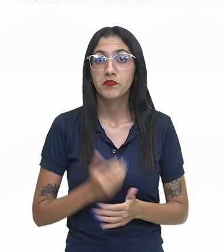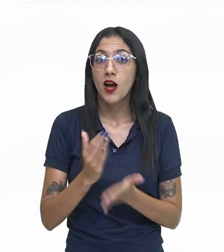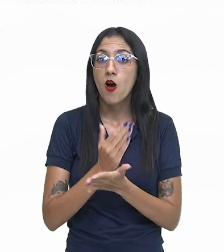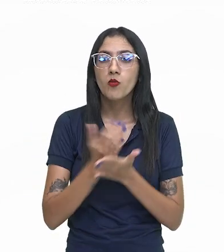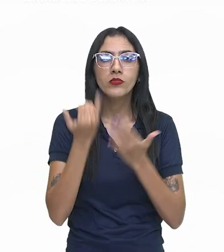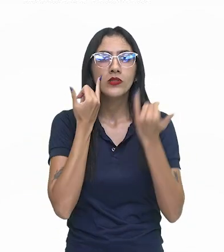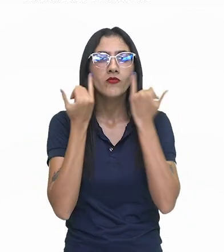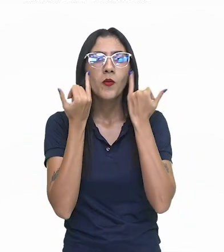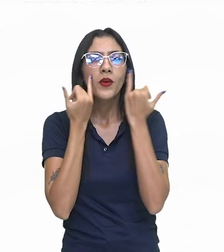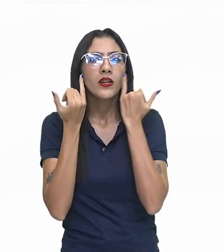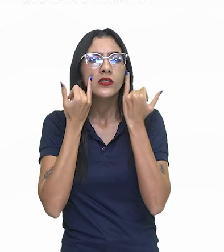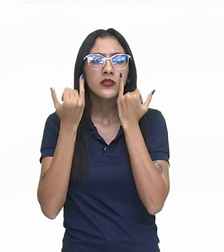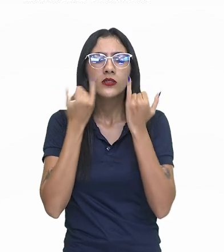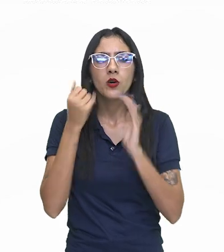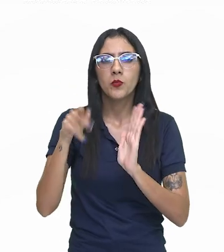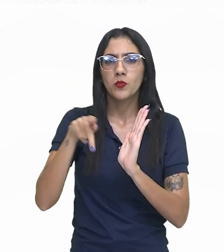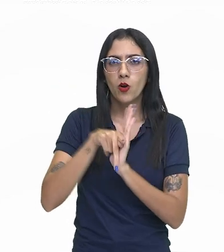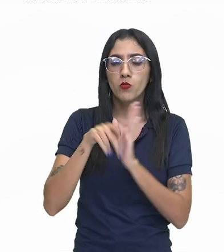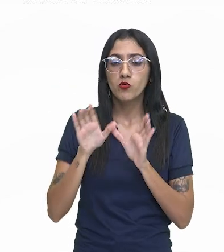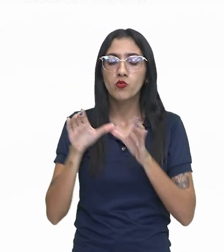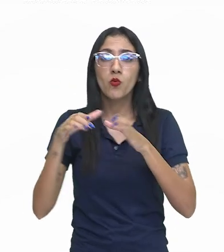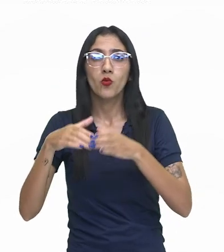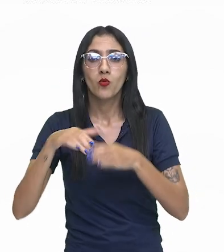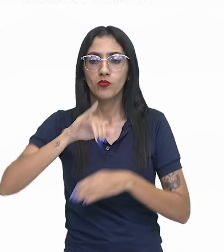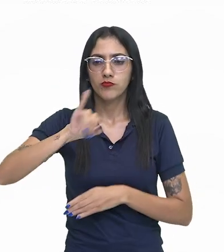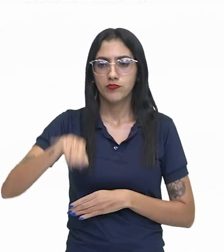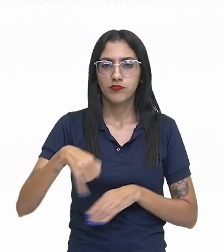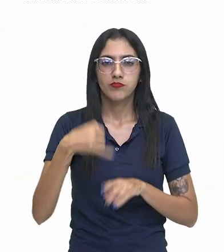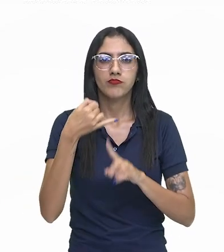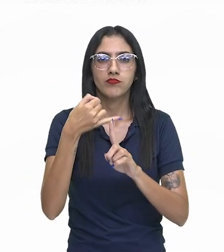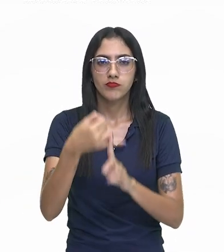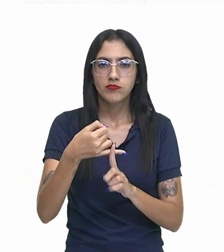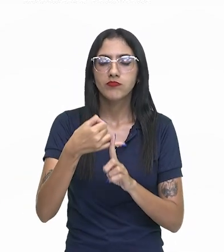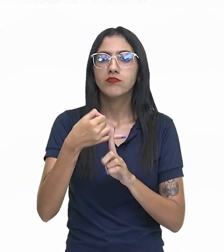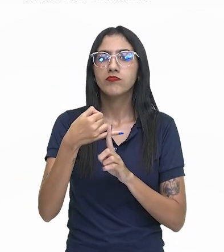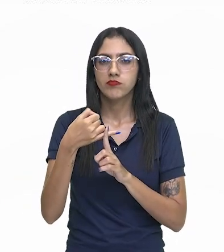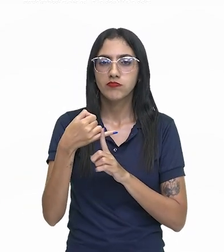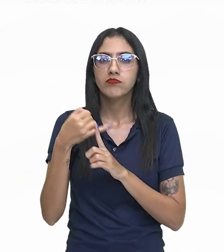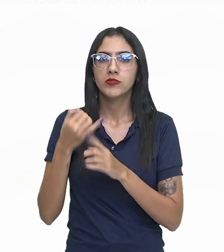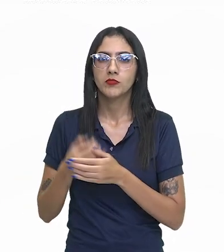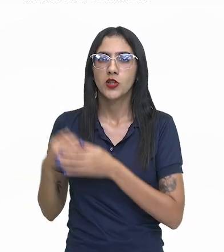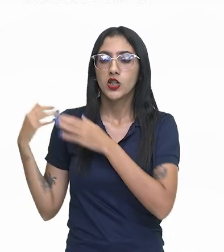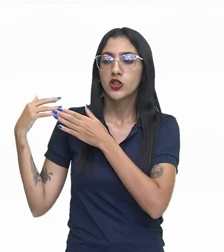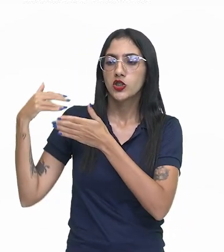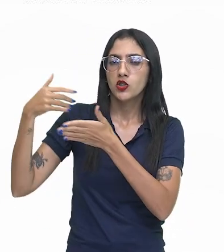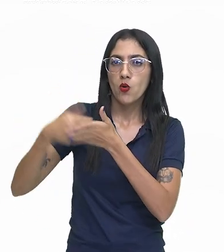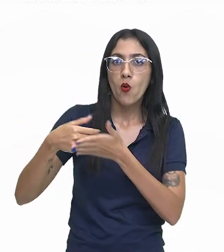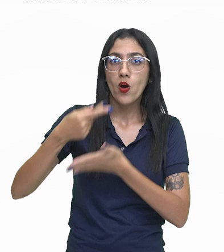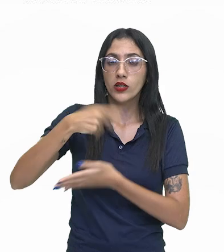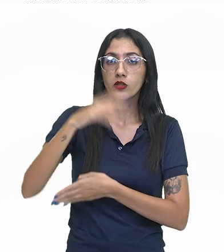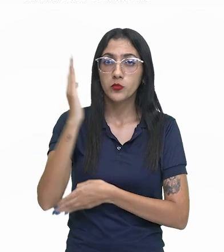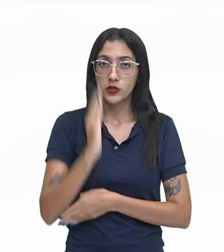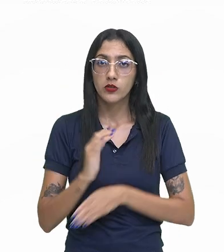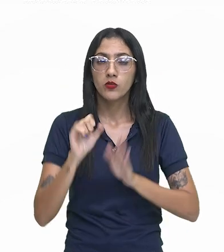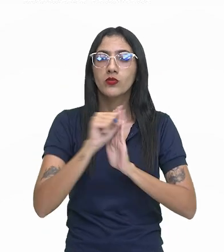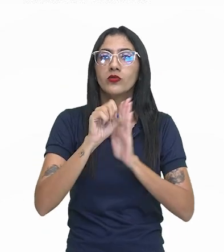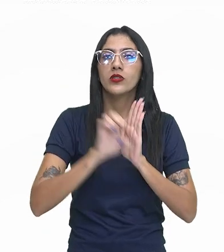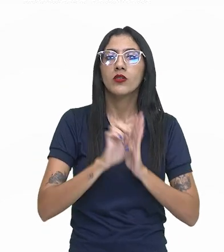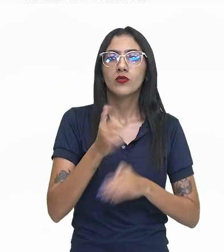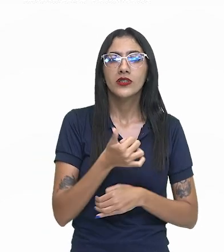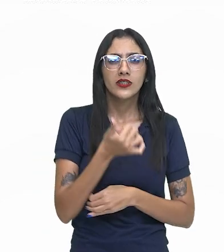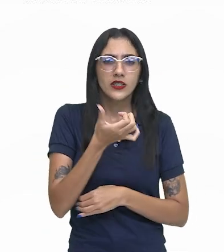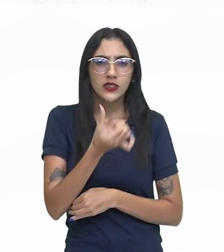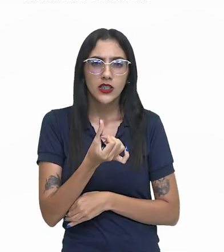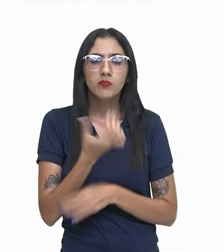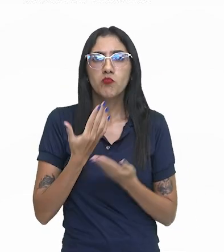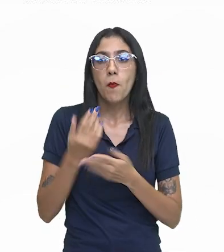produzidos pela Companhia de Jesus, os jesuítas, que veio ao país no século XVI, indicavam que